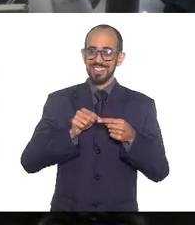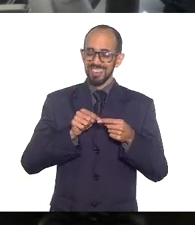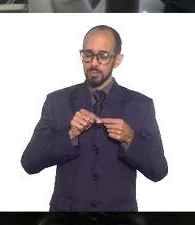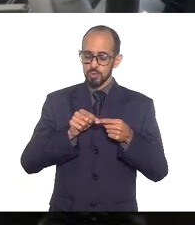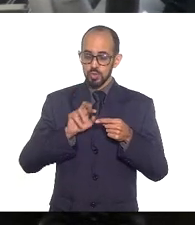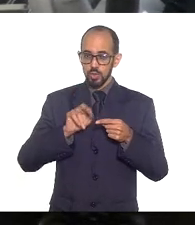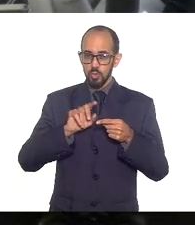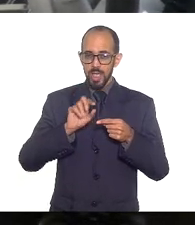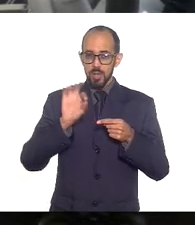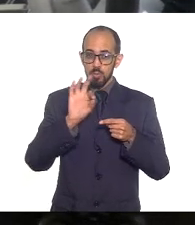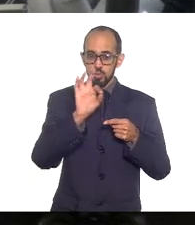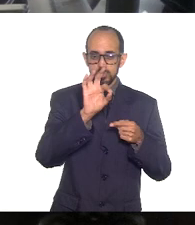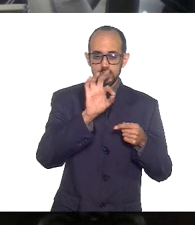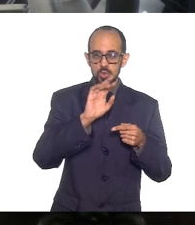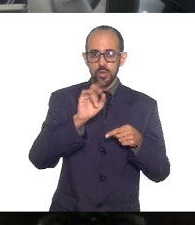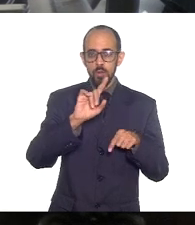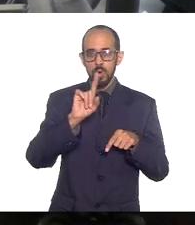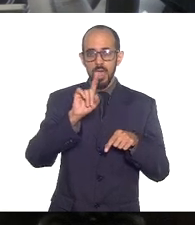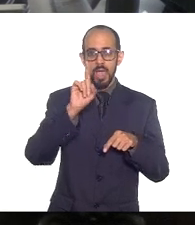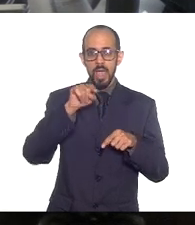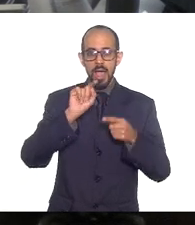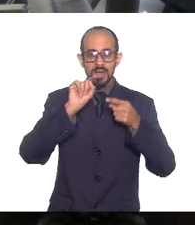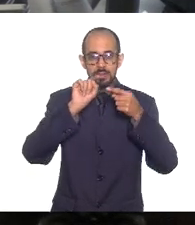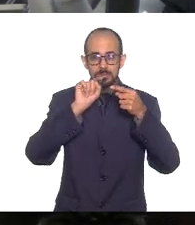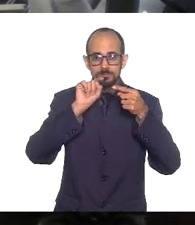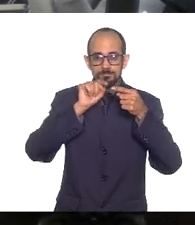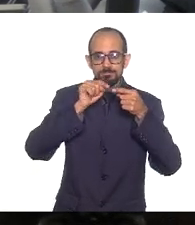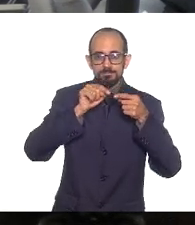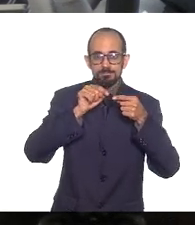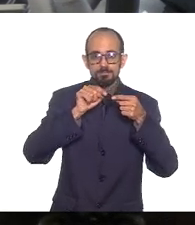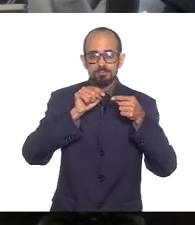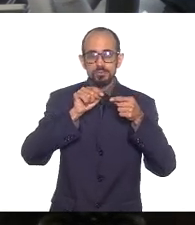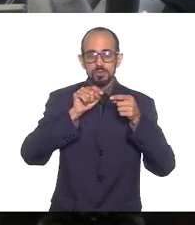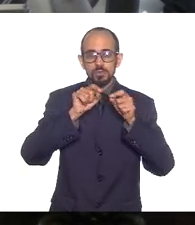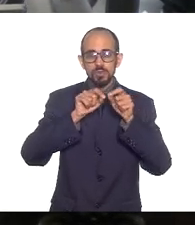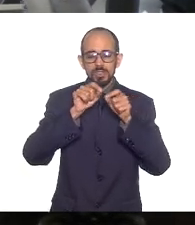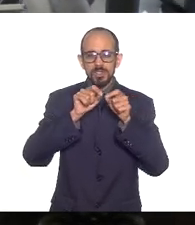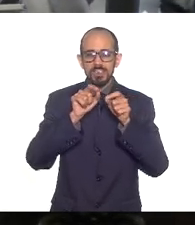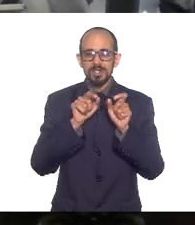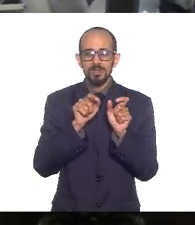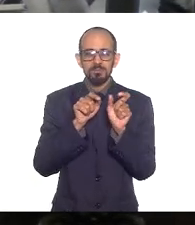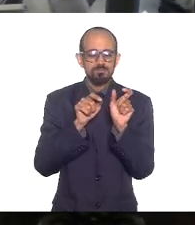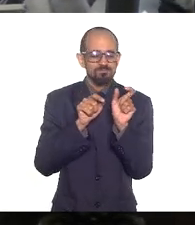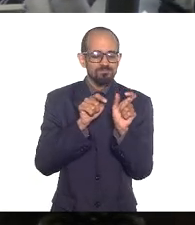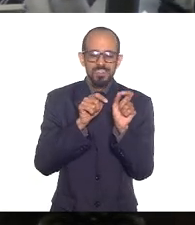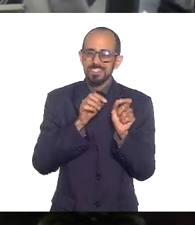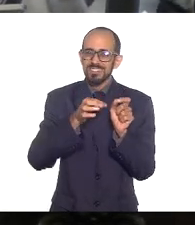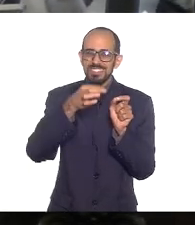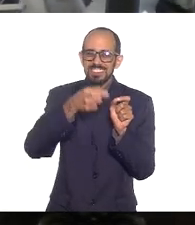mosca e foi no monossílabo da mosca nós